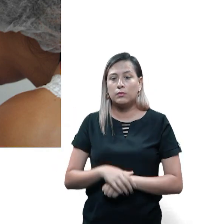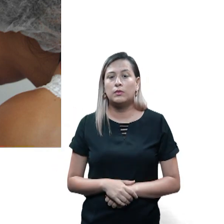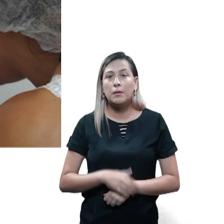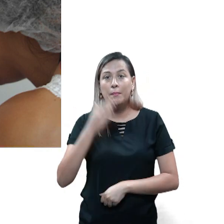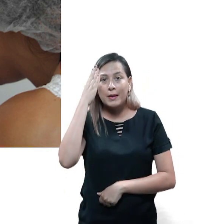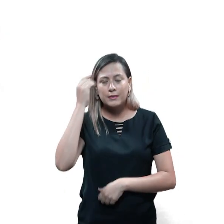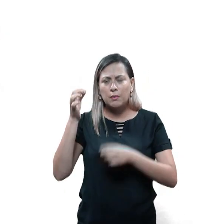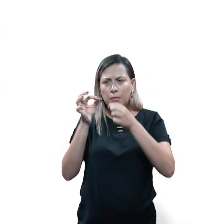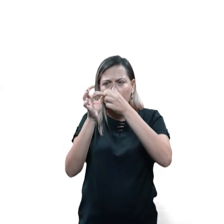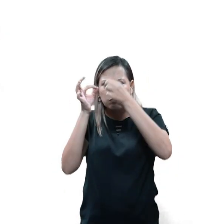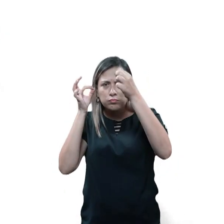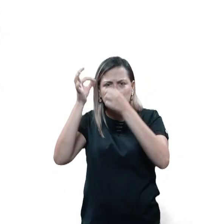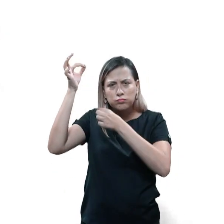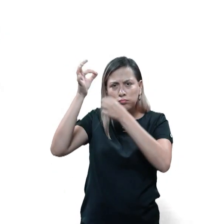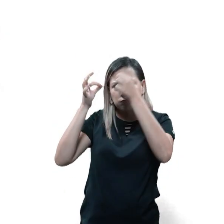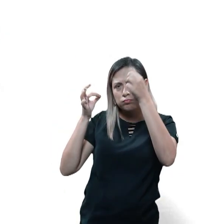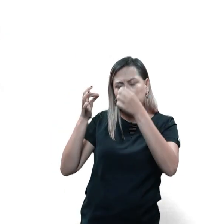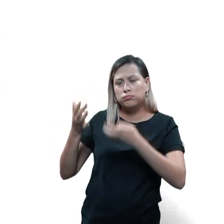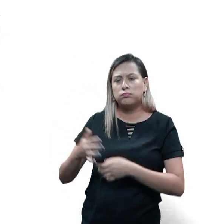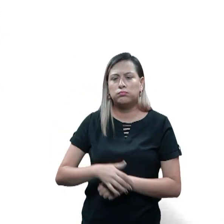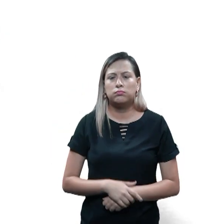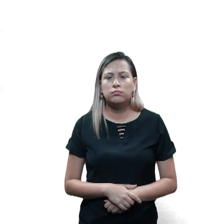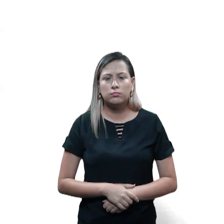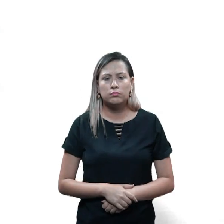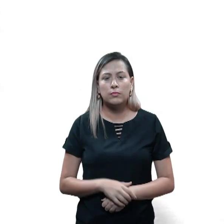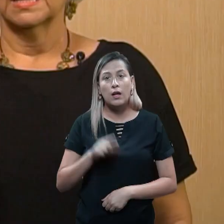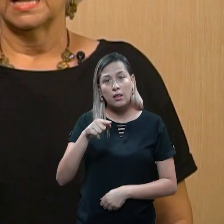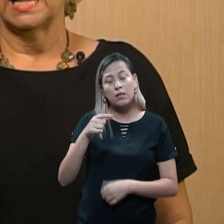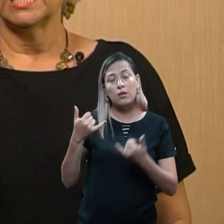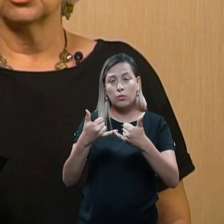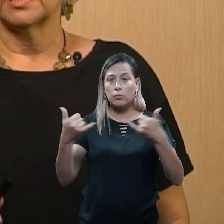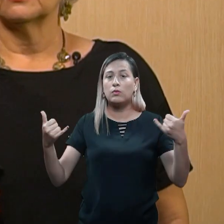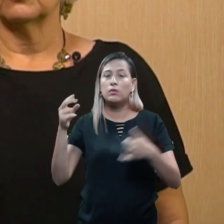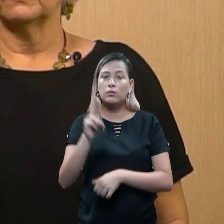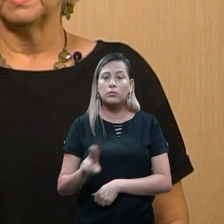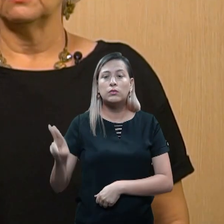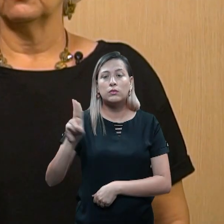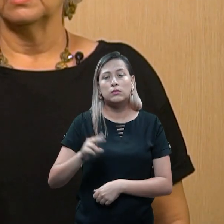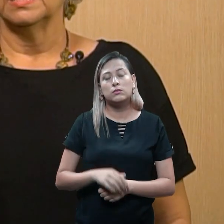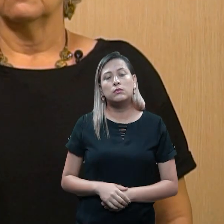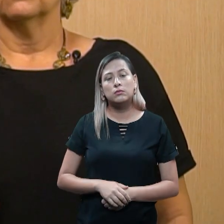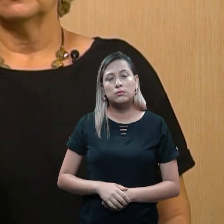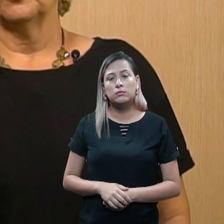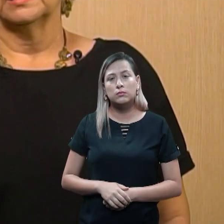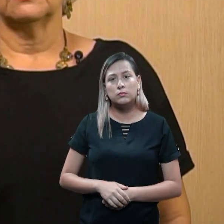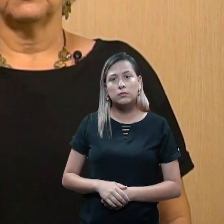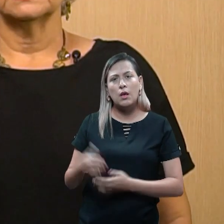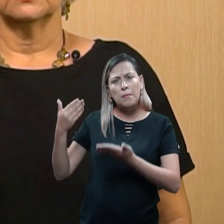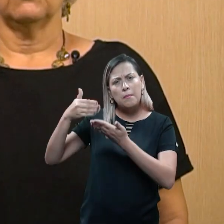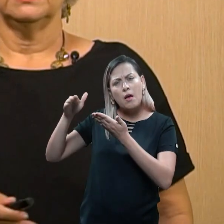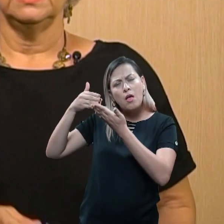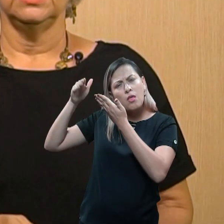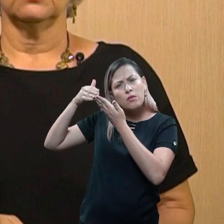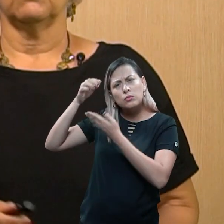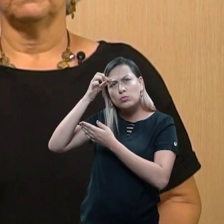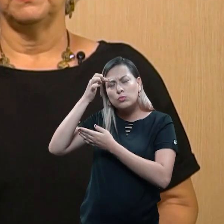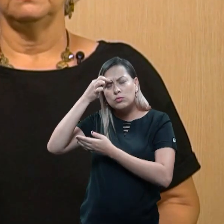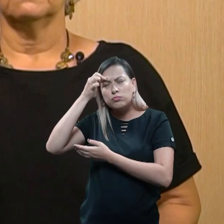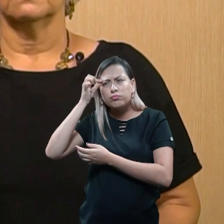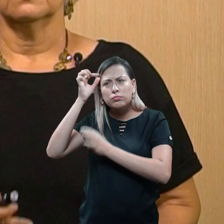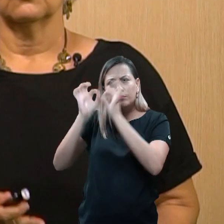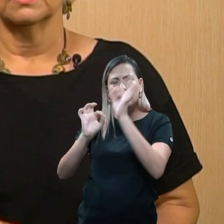com paquímetro. Aqui você já vê a marcação com linha. A retirada dos pelos você poderá fazer com a linha,